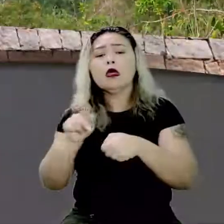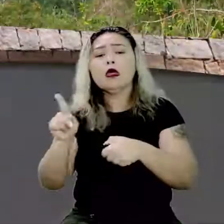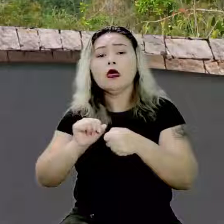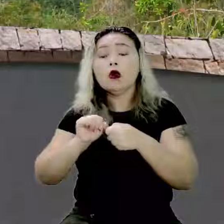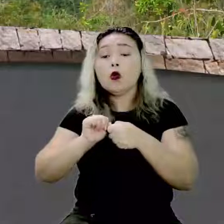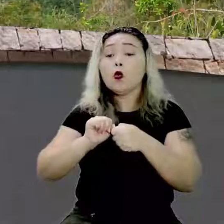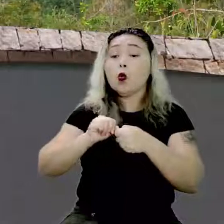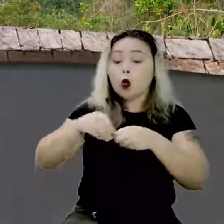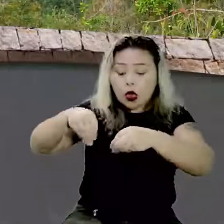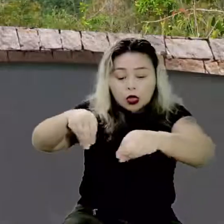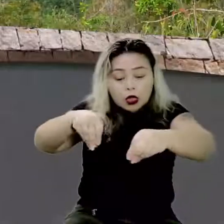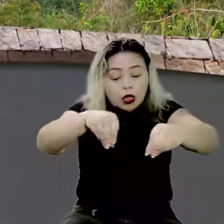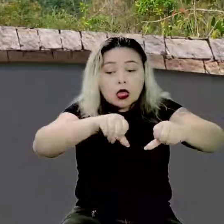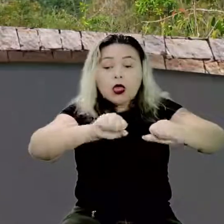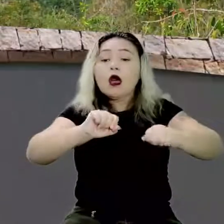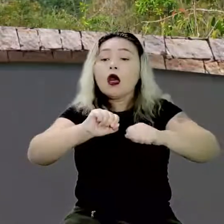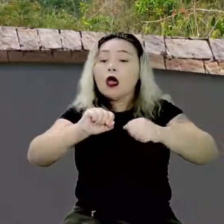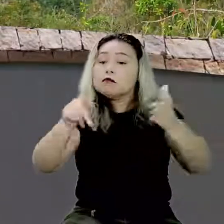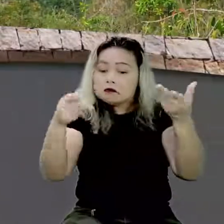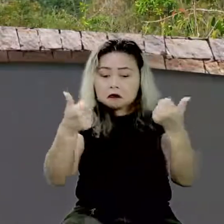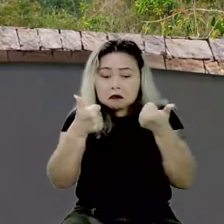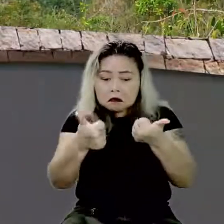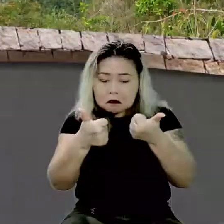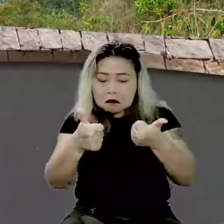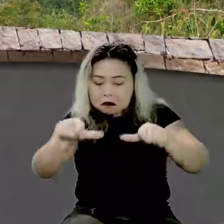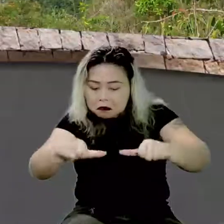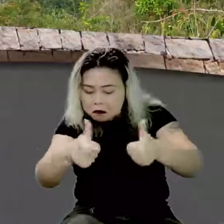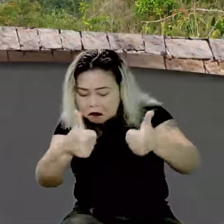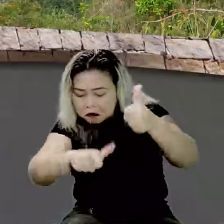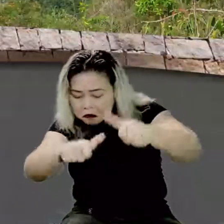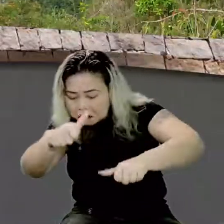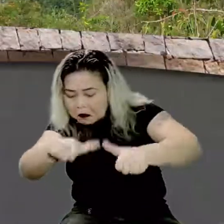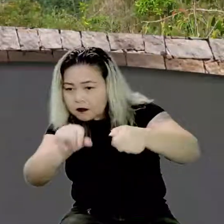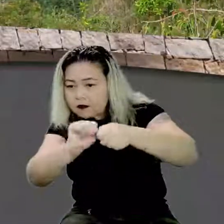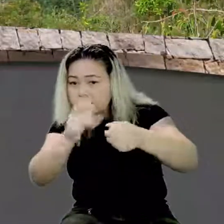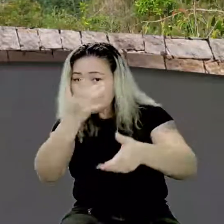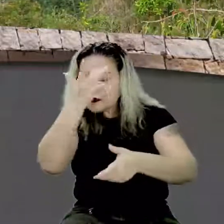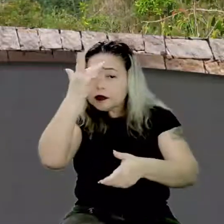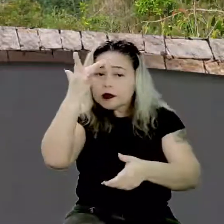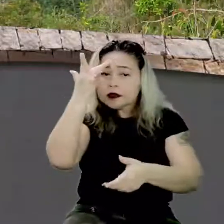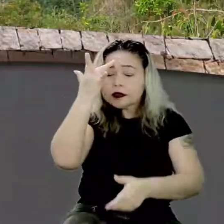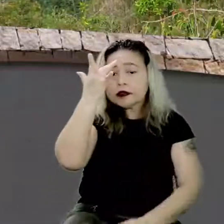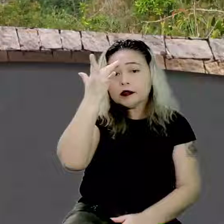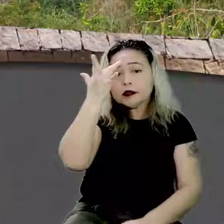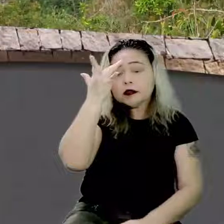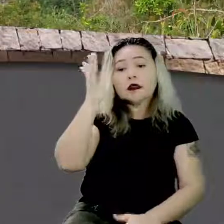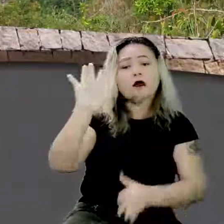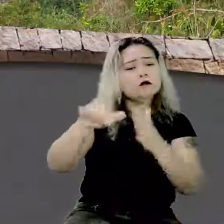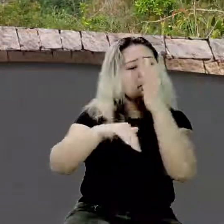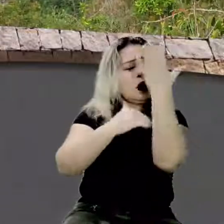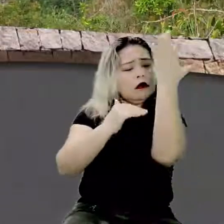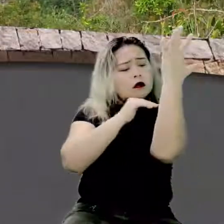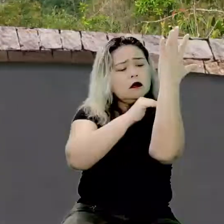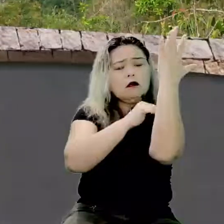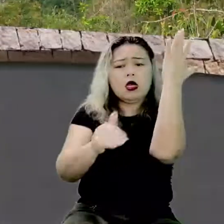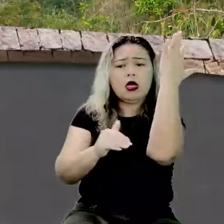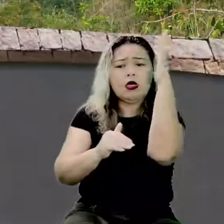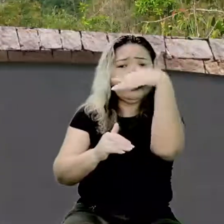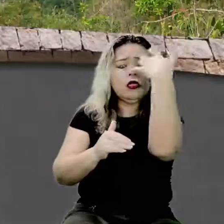Saber se aquele solo era apropriado. A pessoa, às vezes, derrubava com